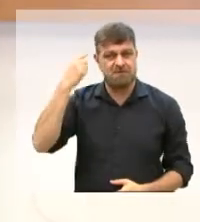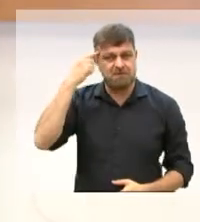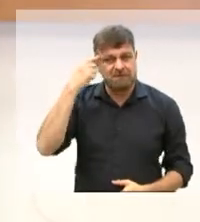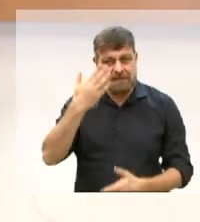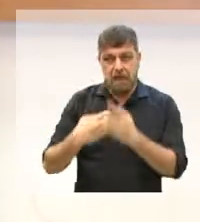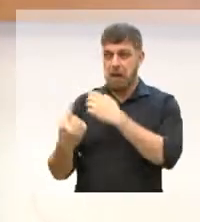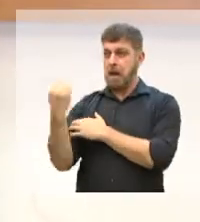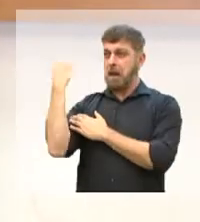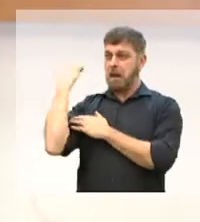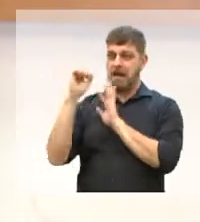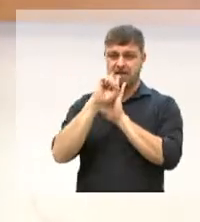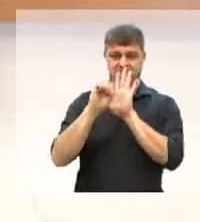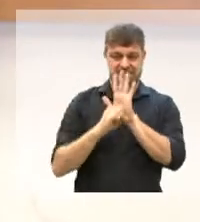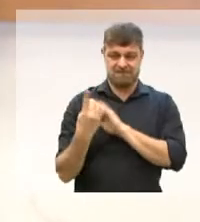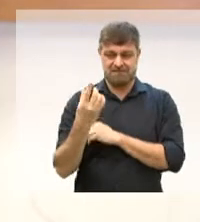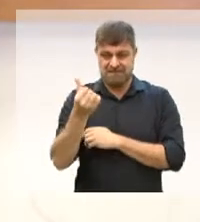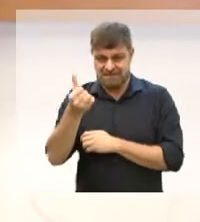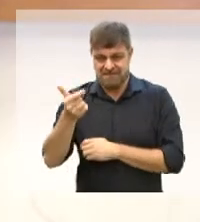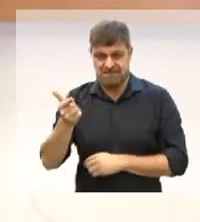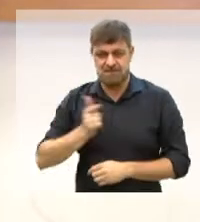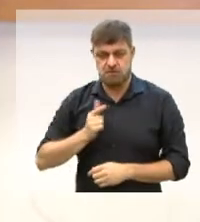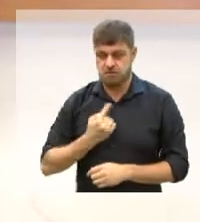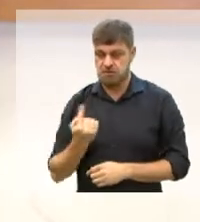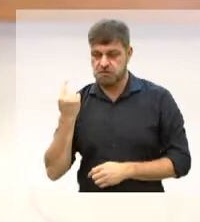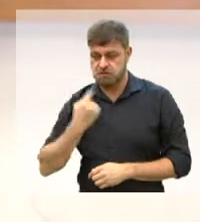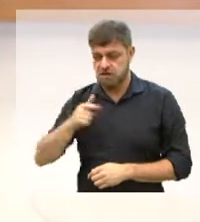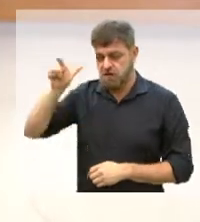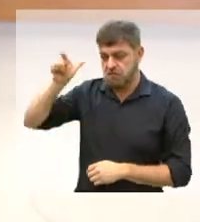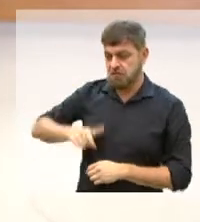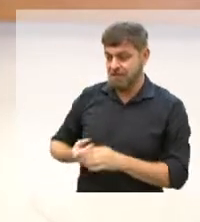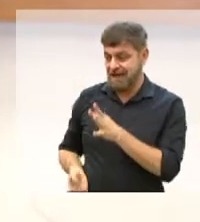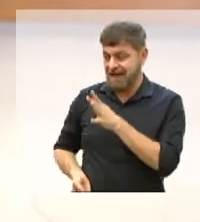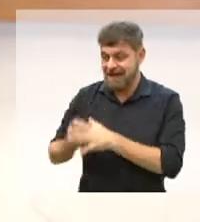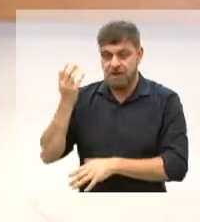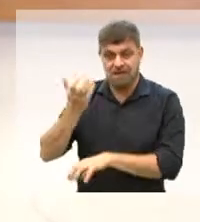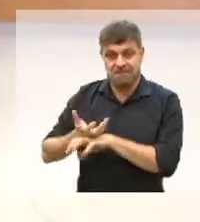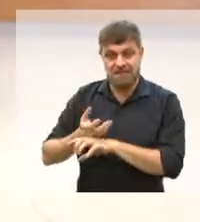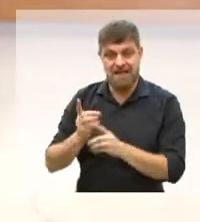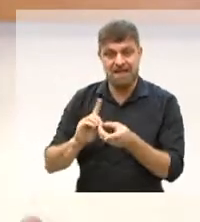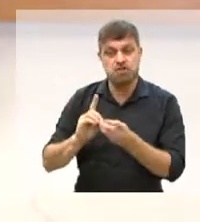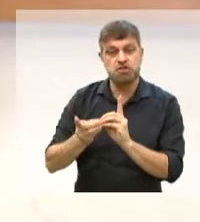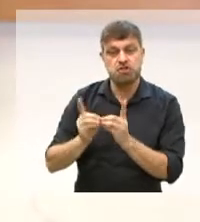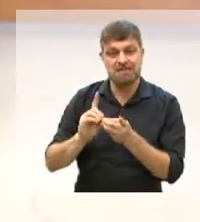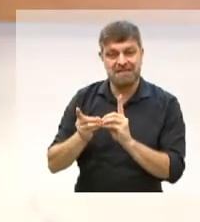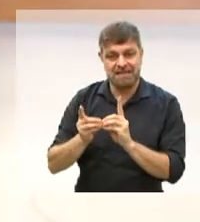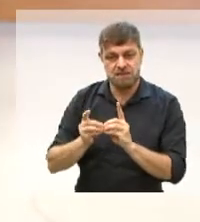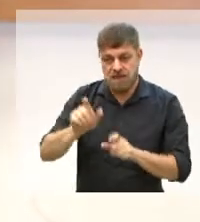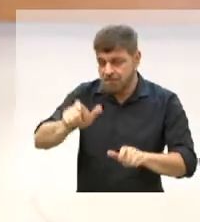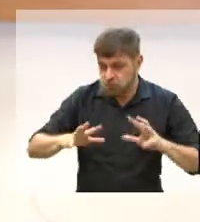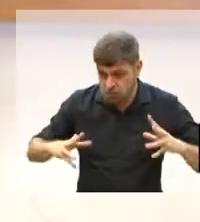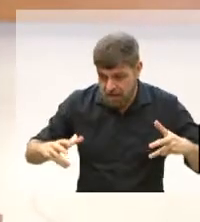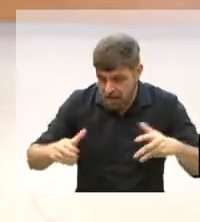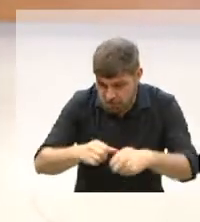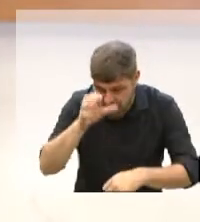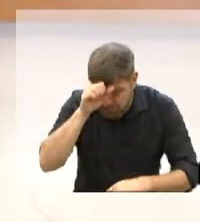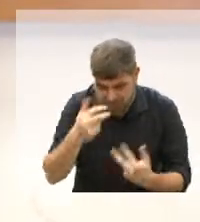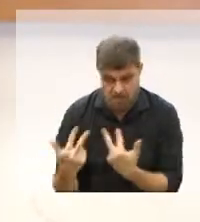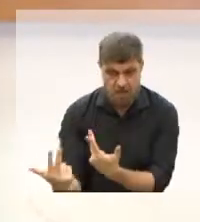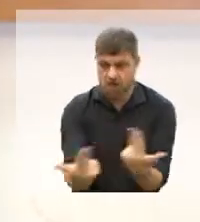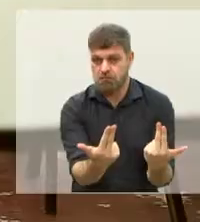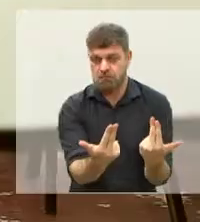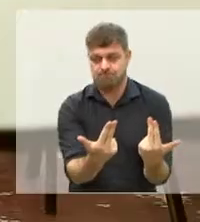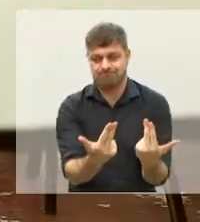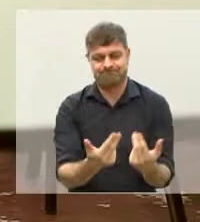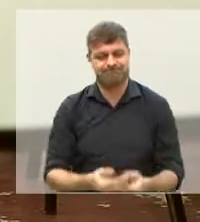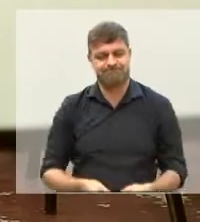século XVI, né, o Comênios criou a didática como um método que fosse capaz de ensinar tudo para todo mundo. E a gente foi vendo